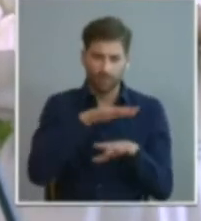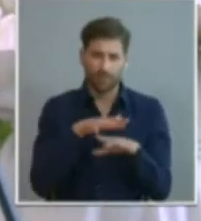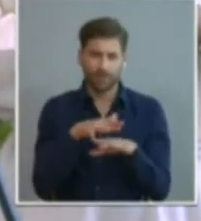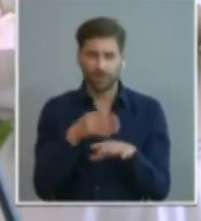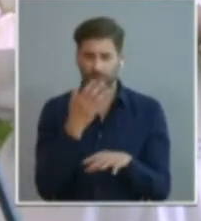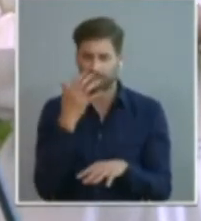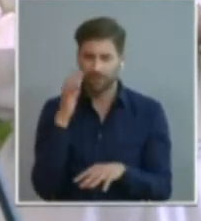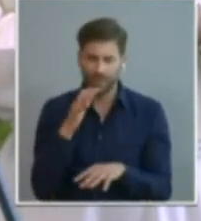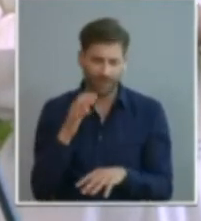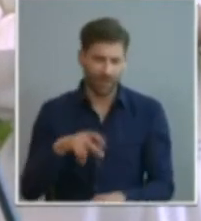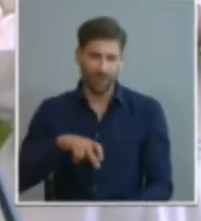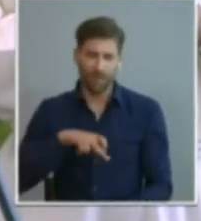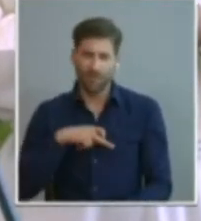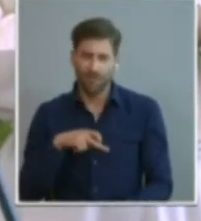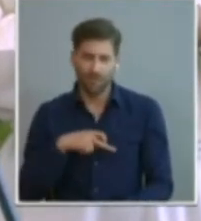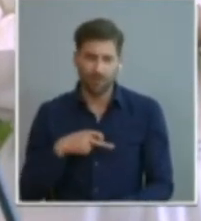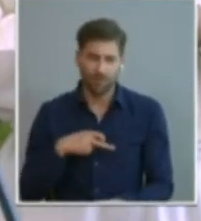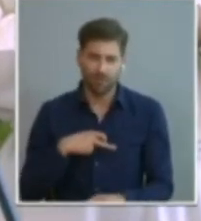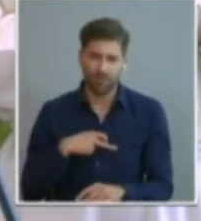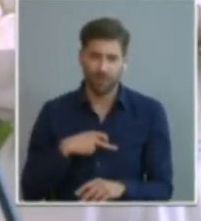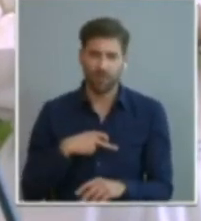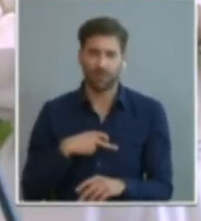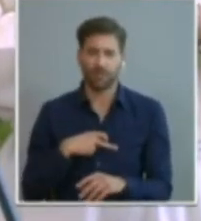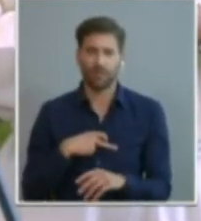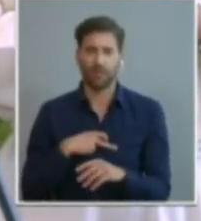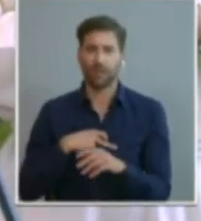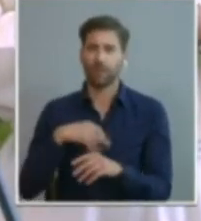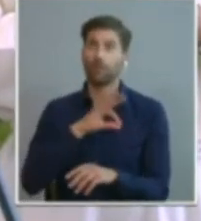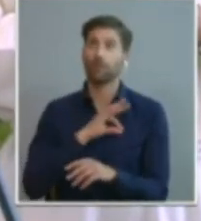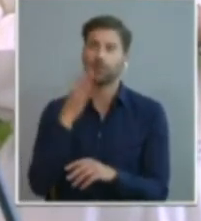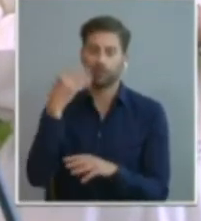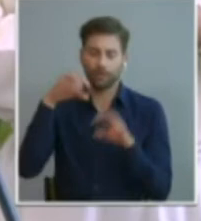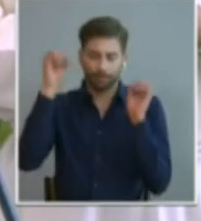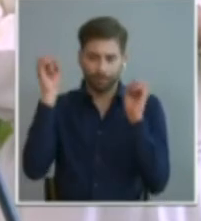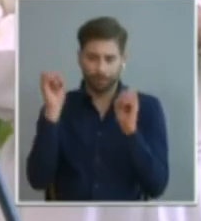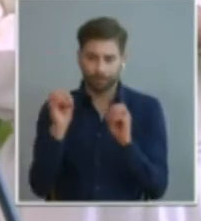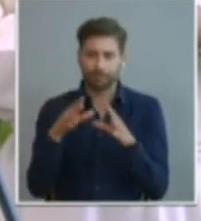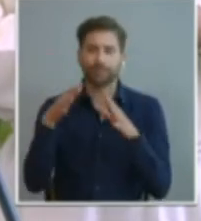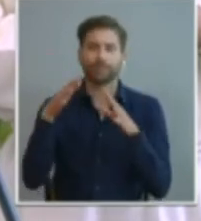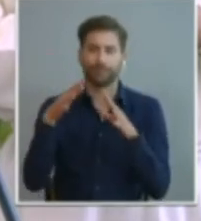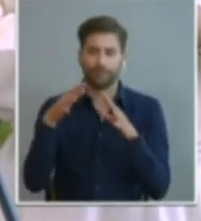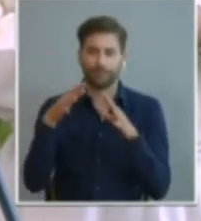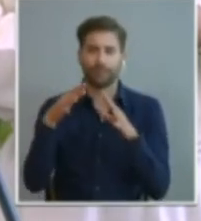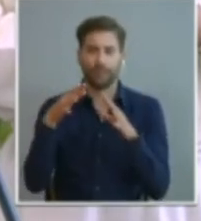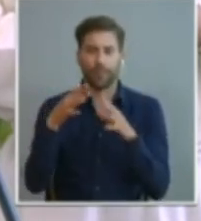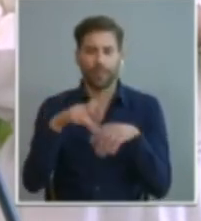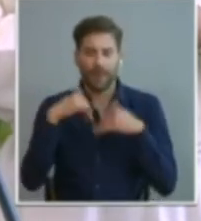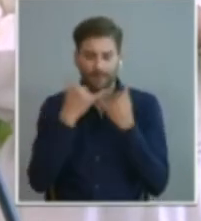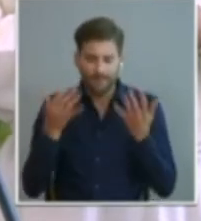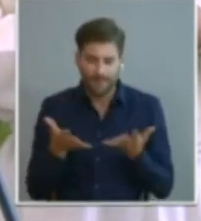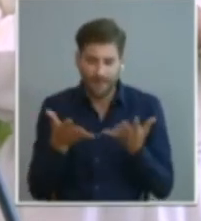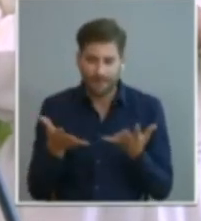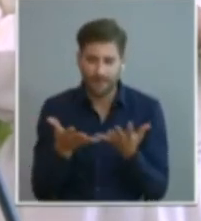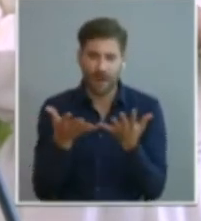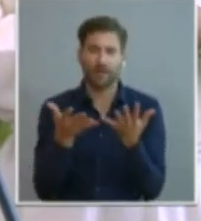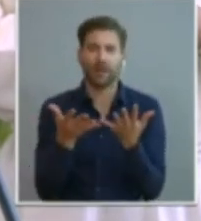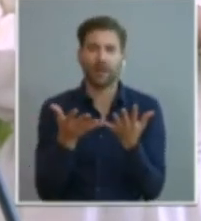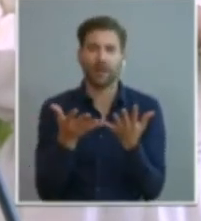passam fome, para que o Senhor os encha de bens, os conforte e lhes dê o desejo da